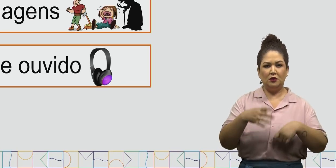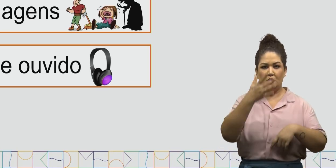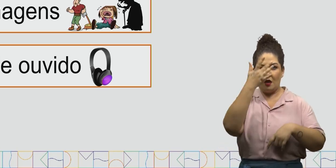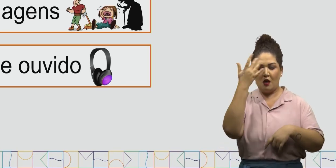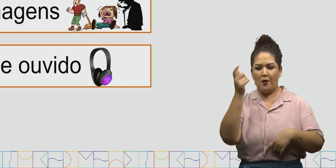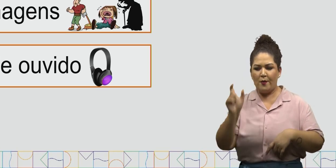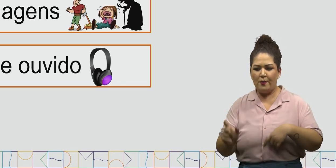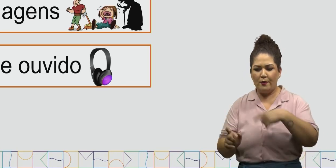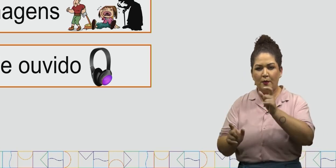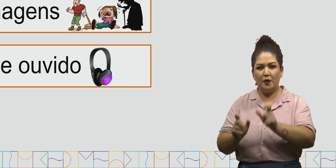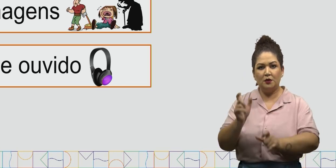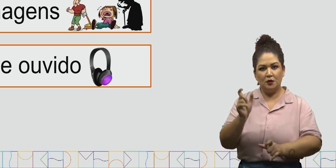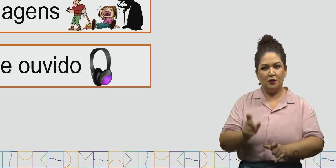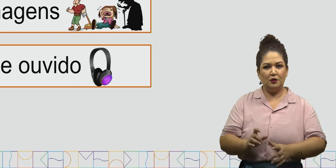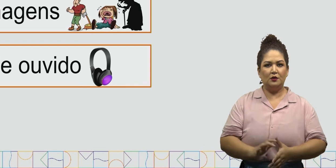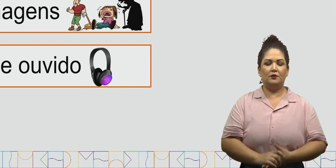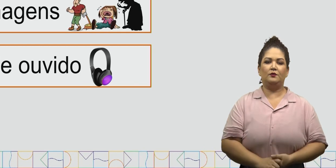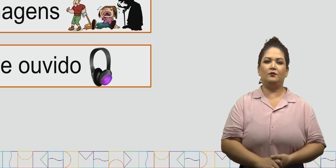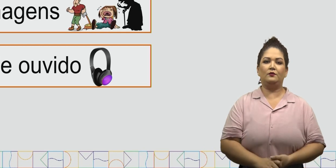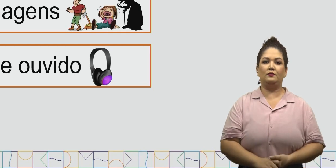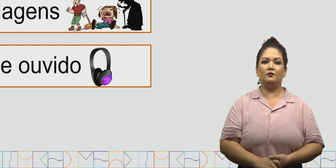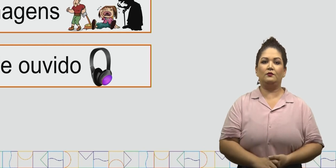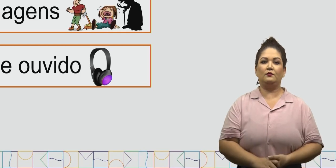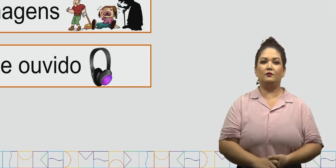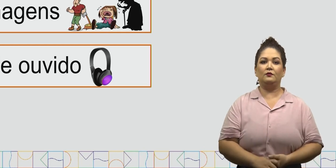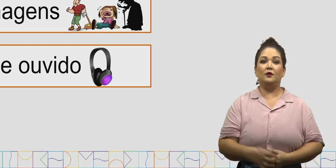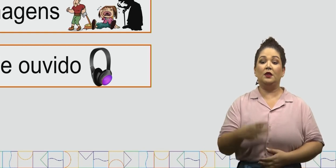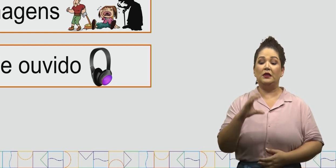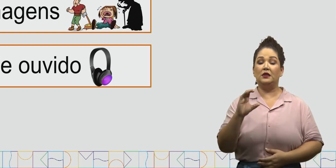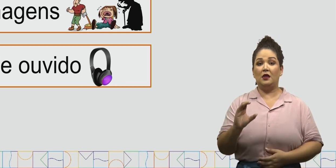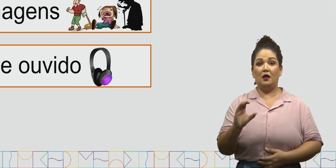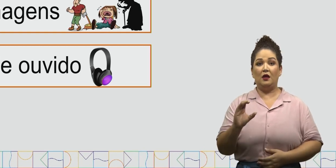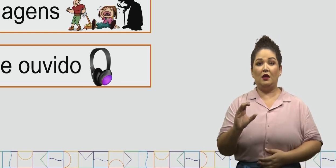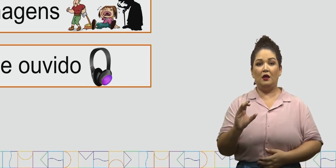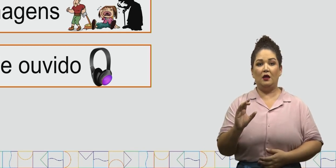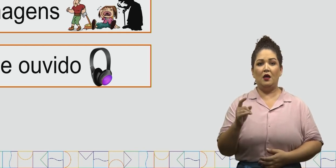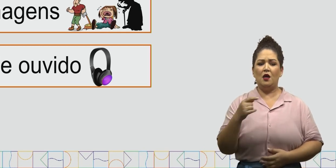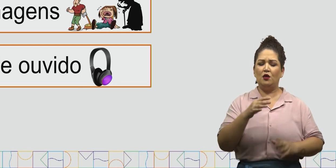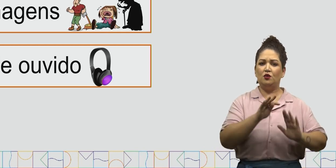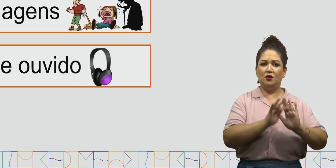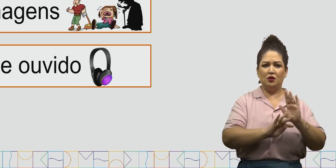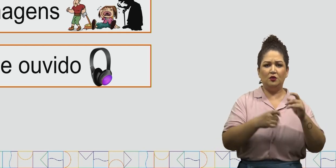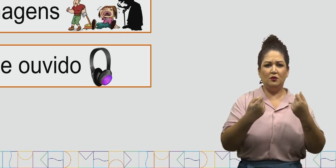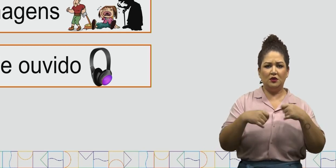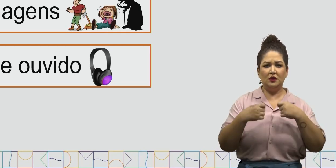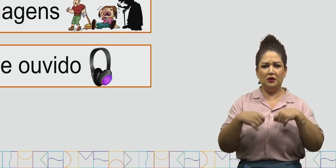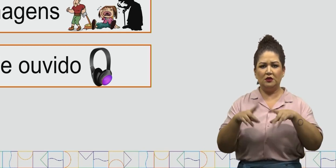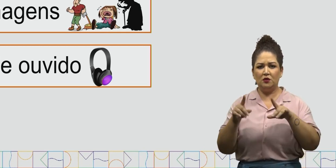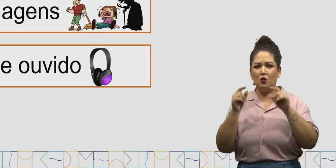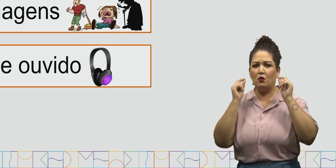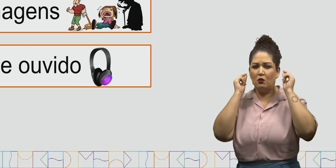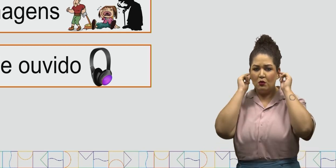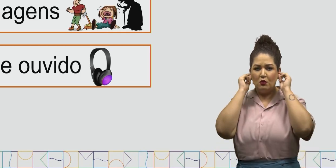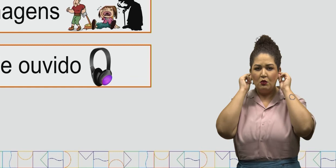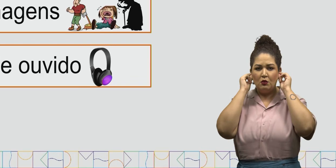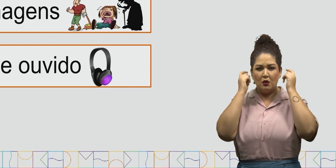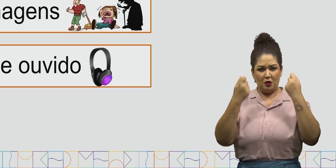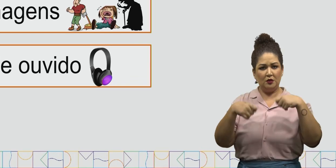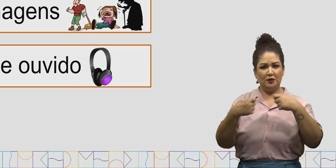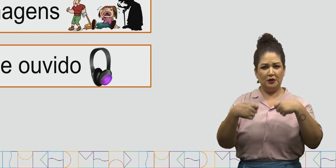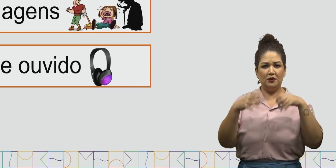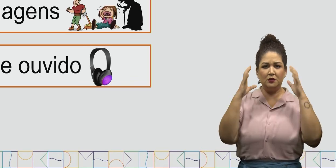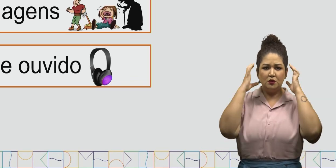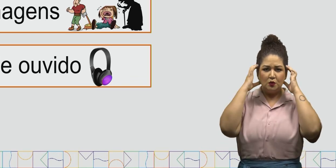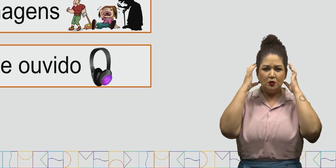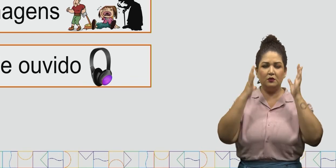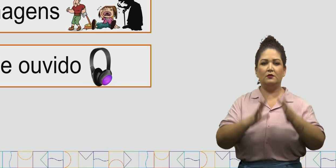deve ter personagens? Letrinha C. Será que um texto ele deve ter